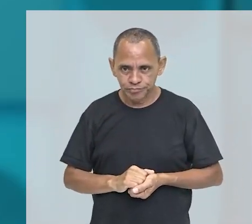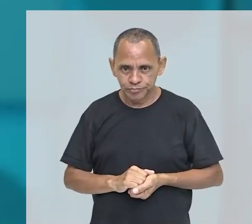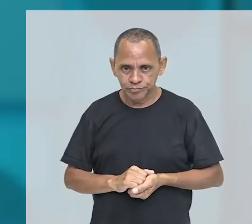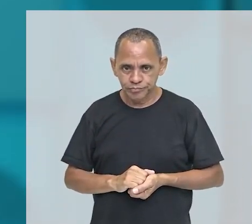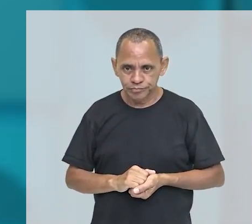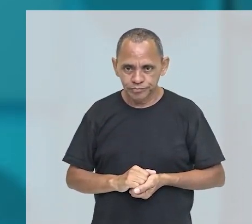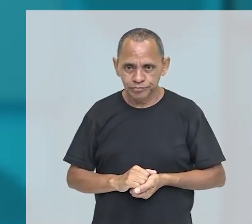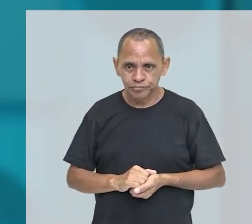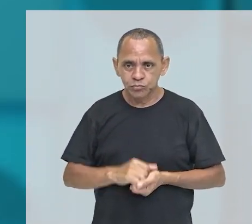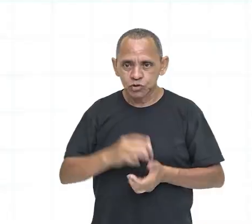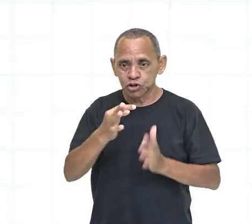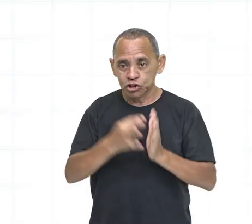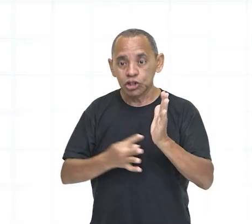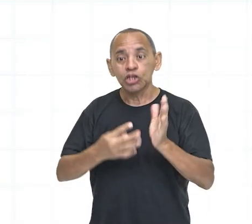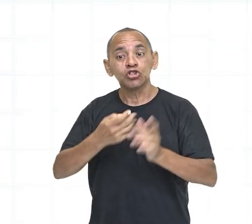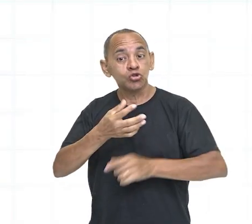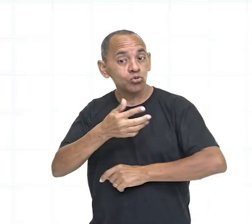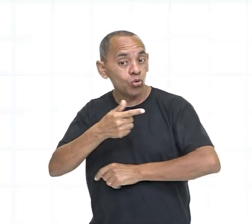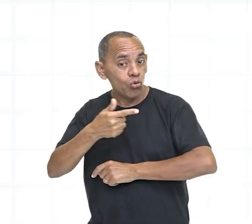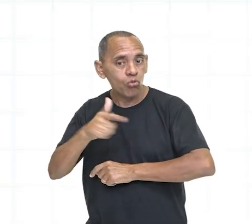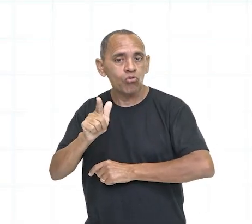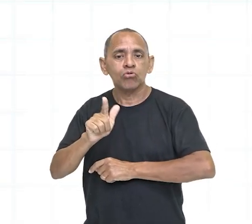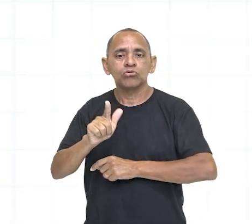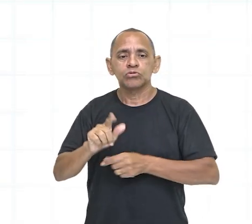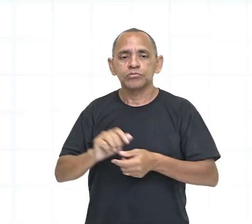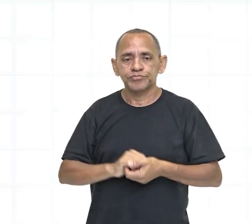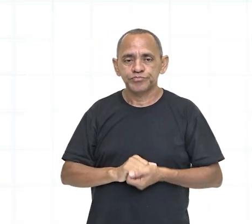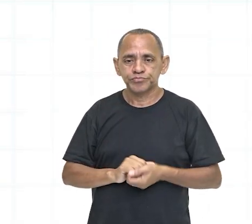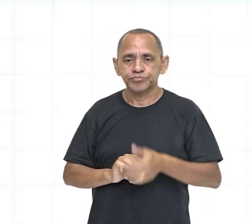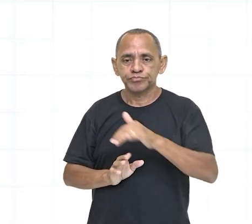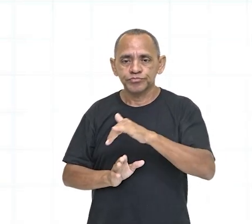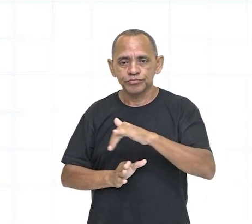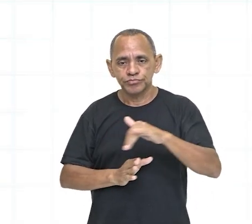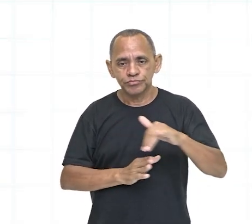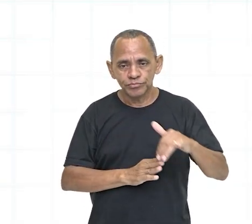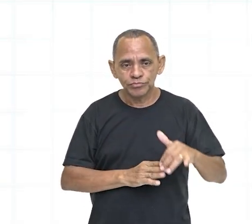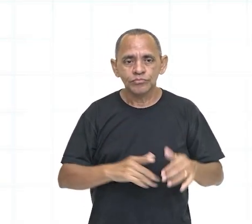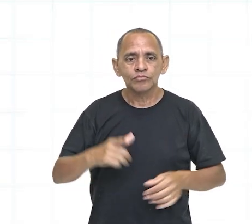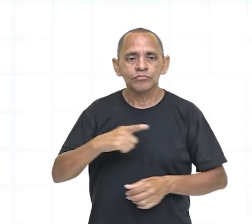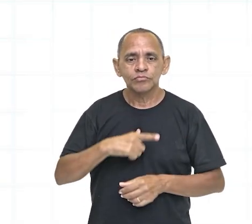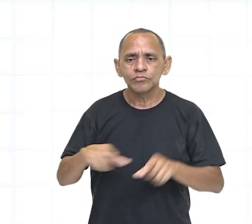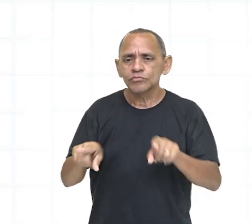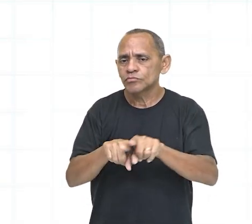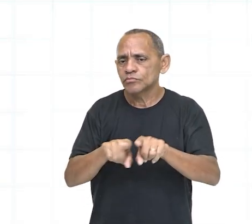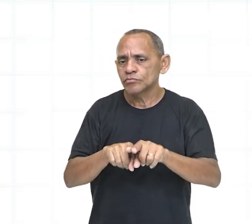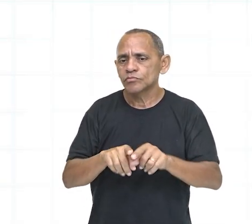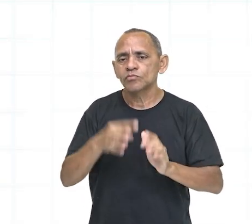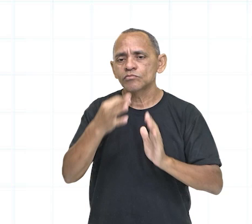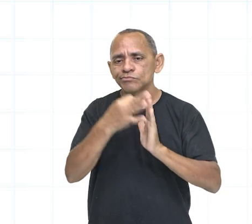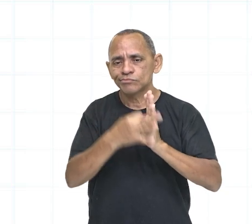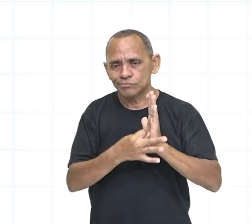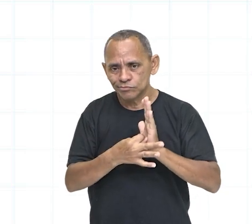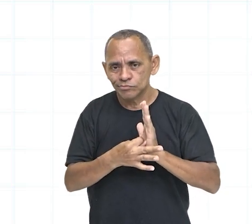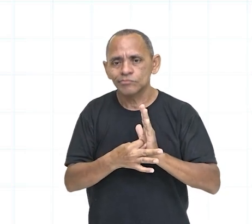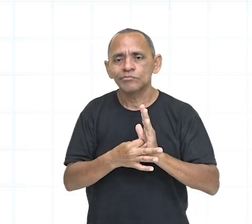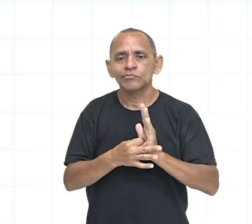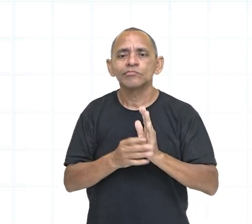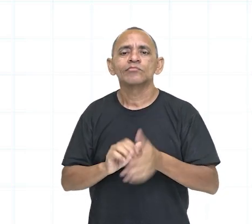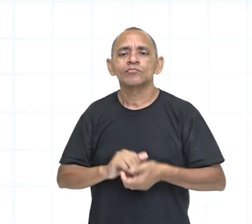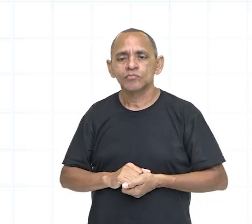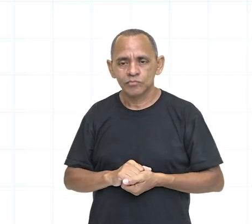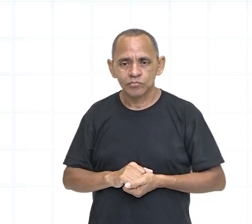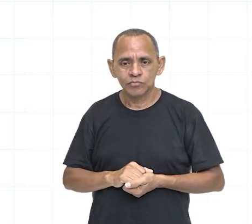respeito sobre isso. Vamos lá. Então, você tem aí esse texto sobre as Américas, não